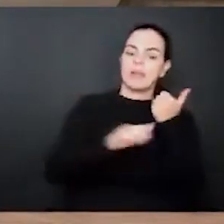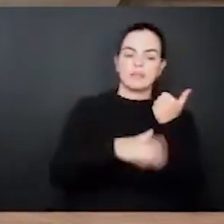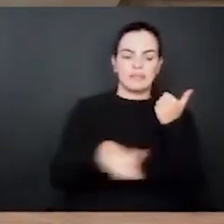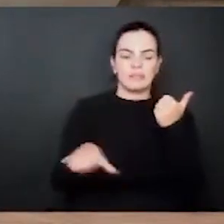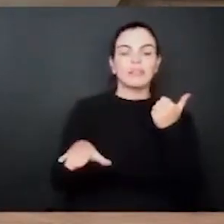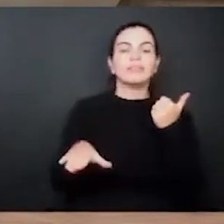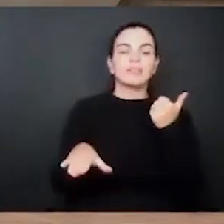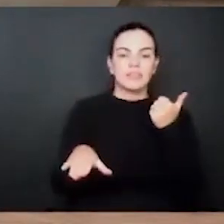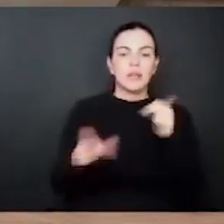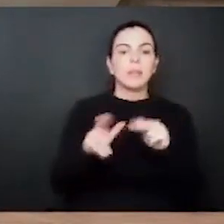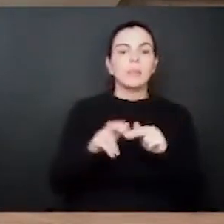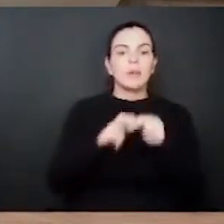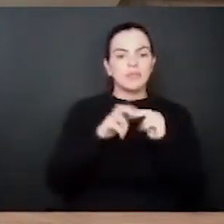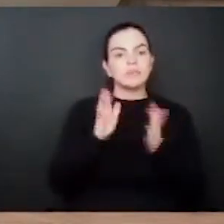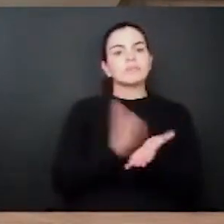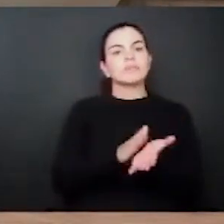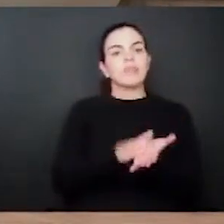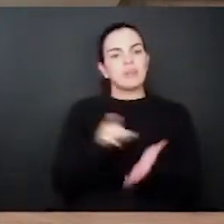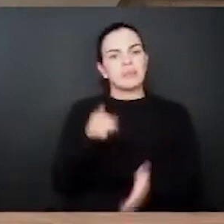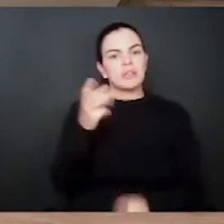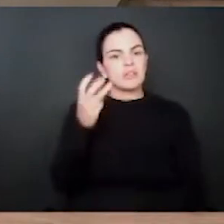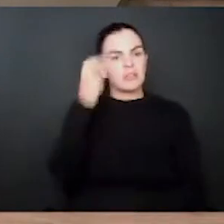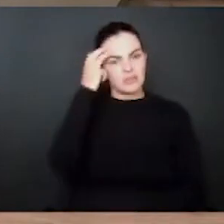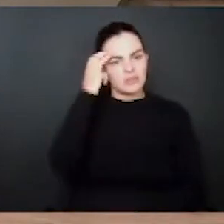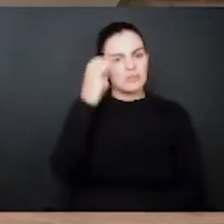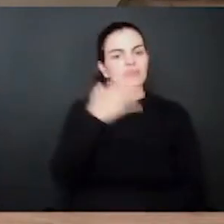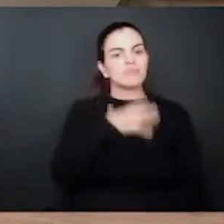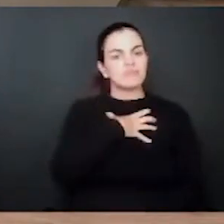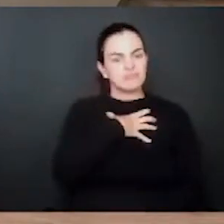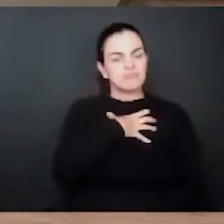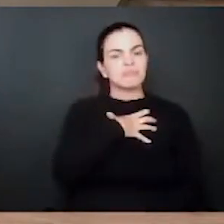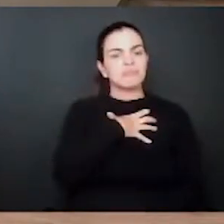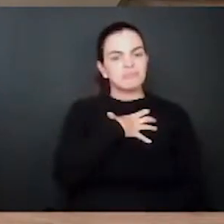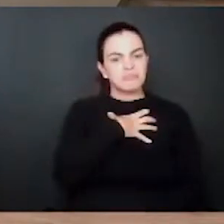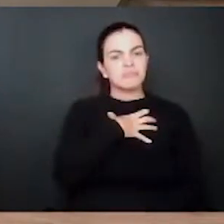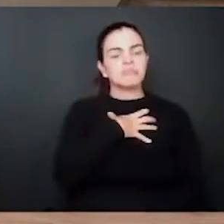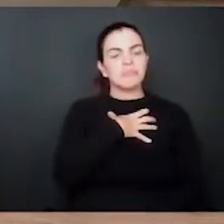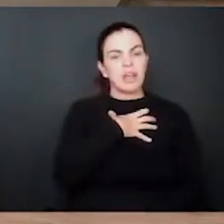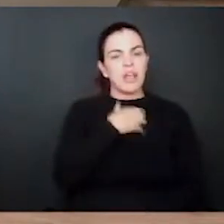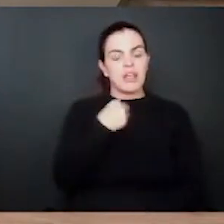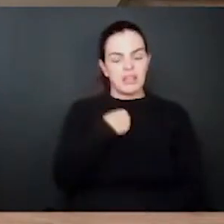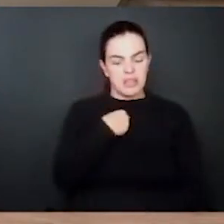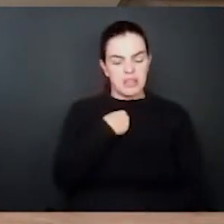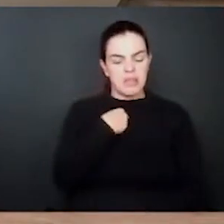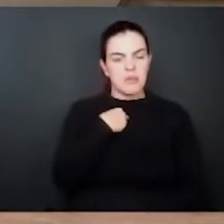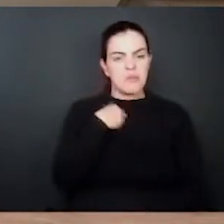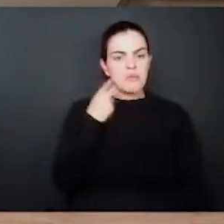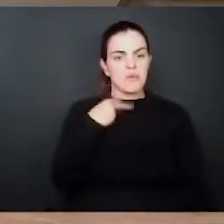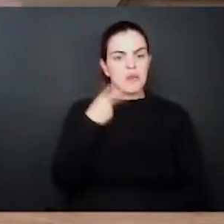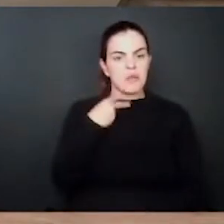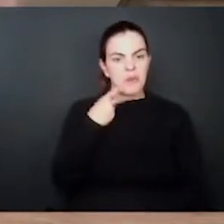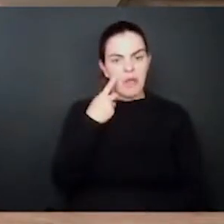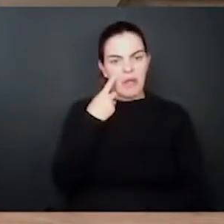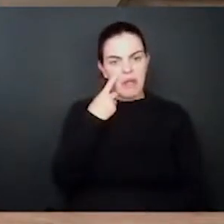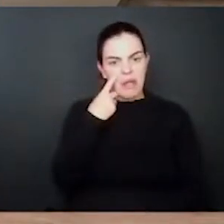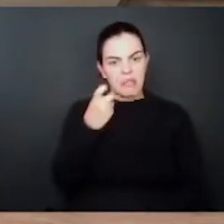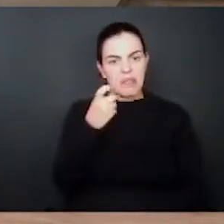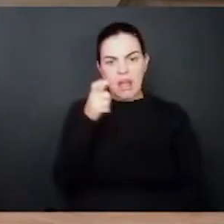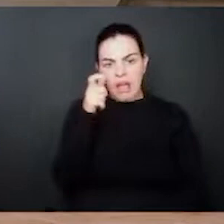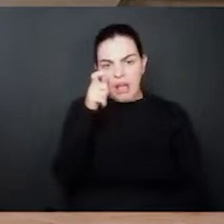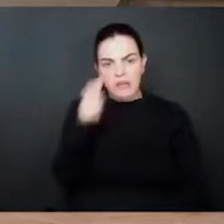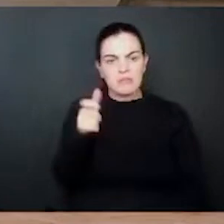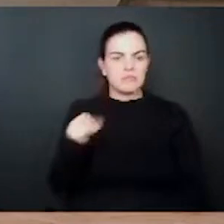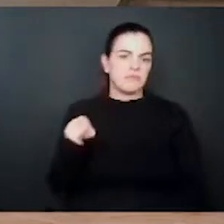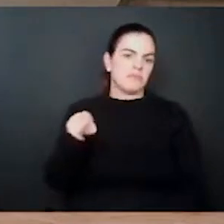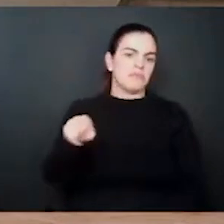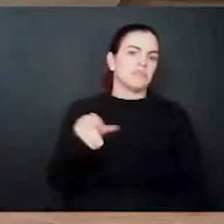Borba, parabéns. Só tem aqui, nesse vereador, uma admiração. Parabéns à prefeitura, mais uma